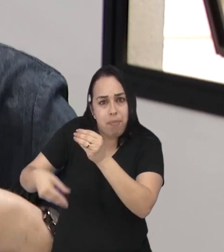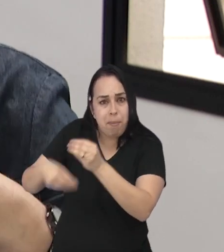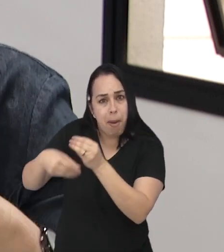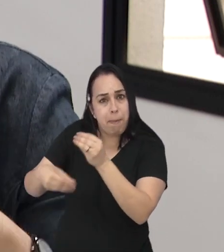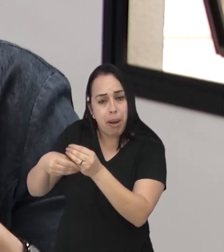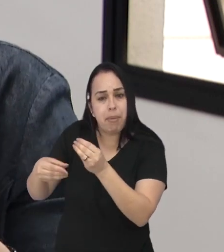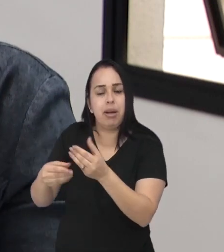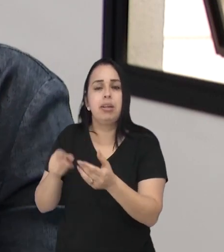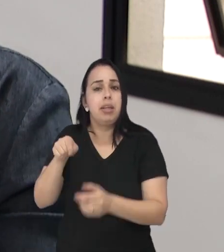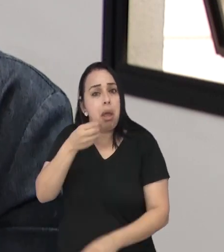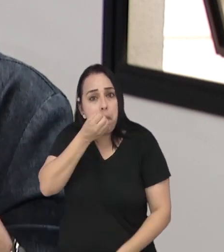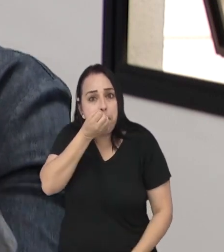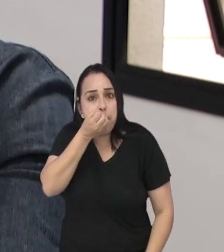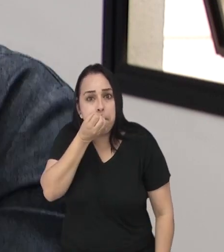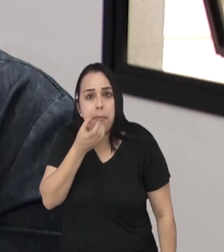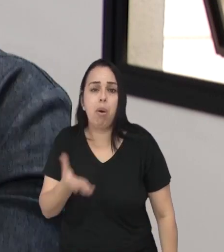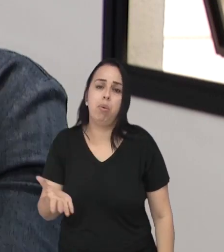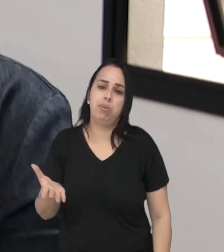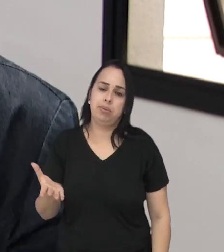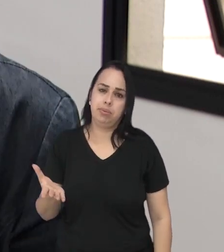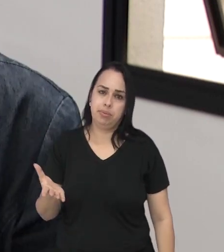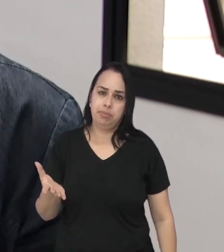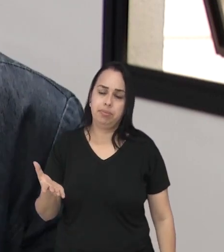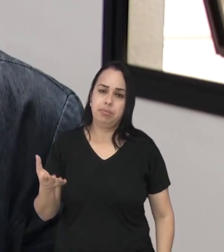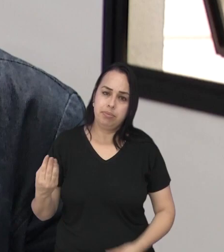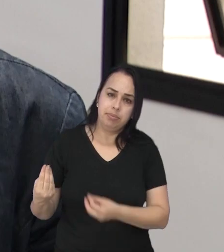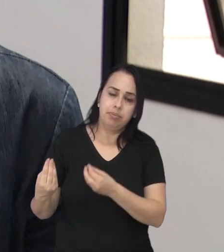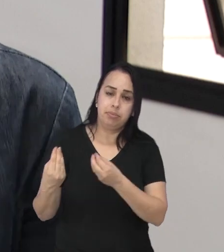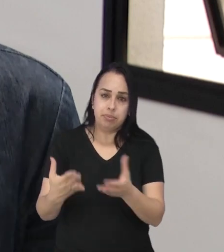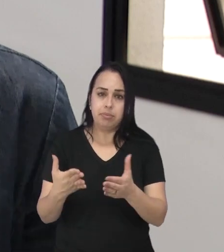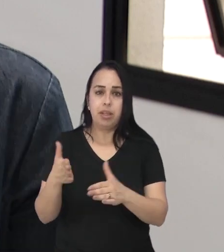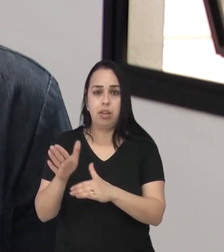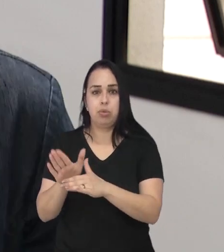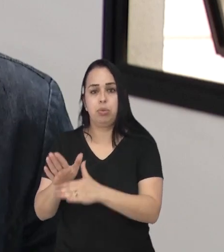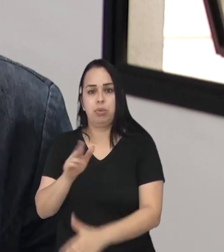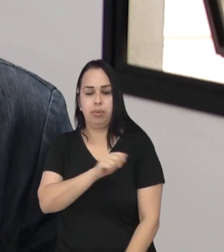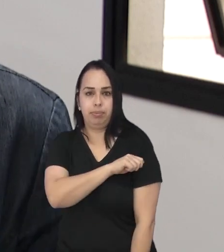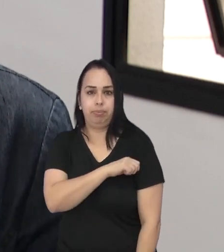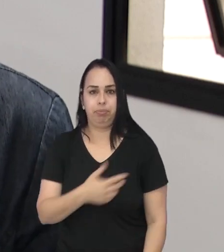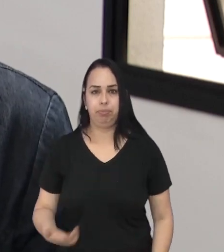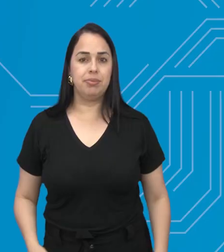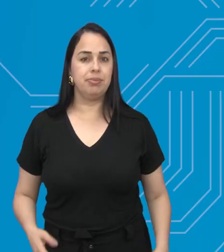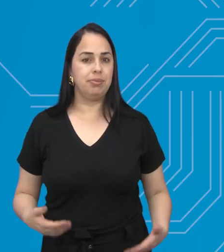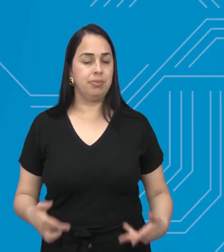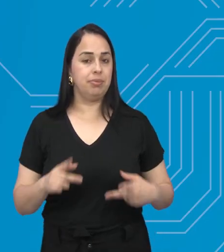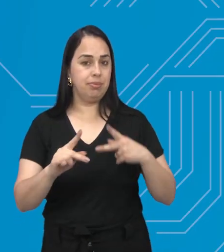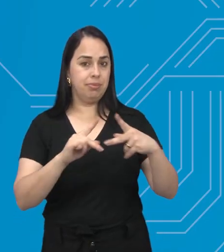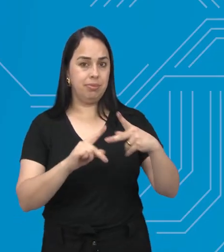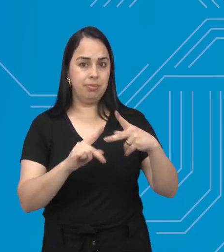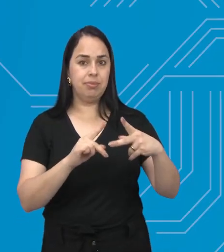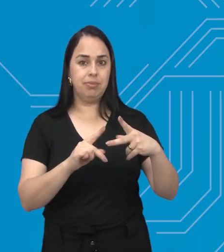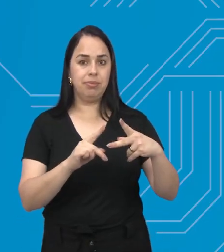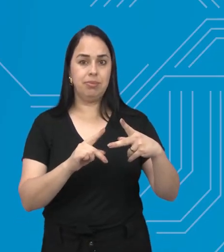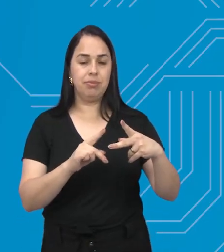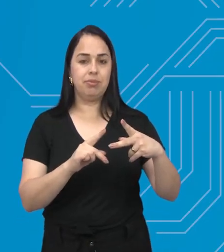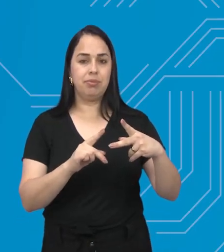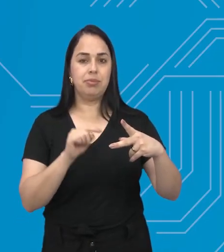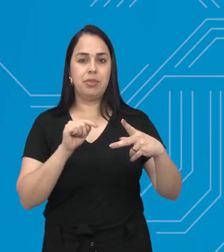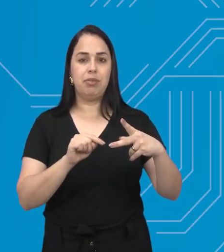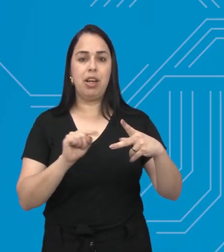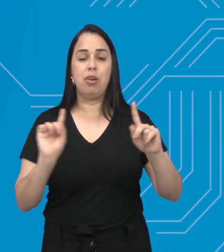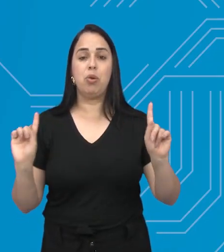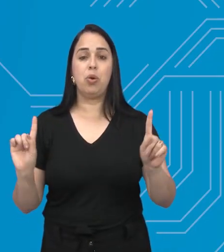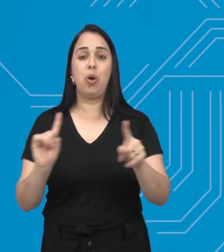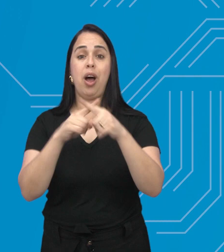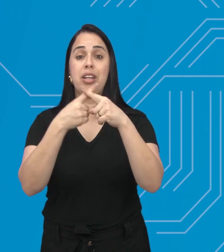enfim, pelo benefício que a escola integral dá e traz para o aluno. E São José dos Campos deve ganhar um